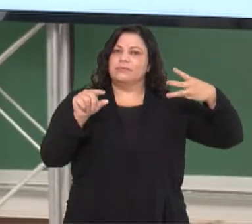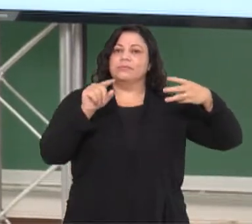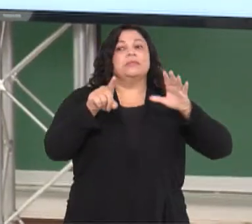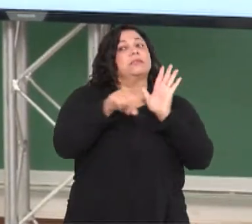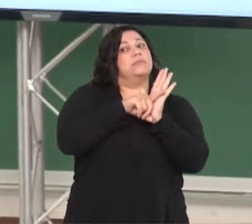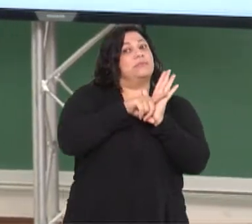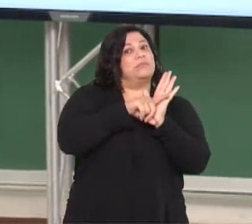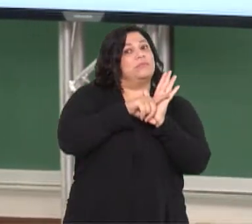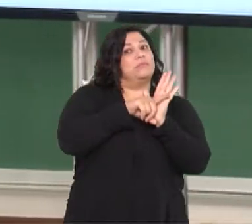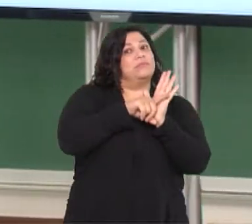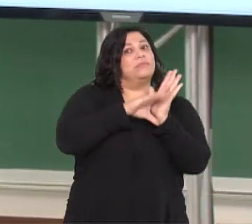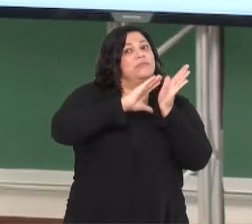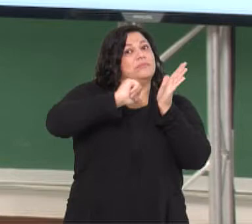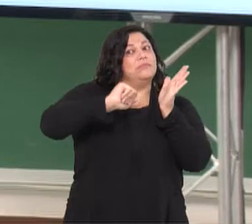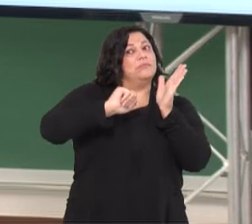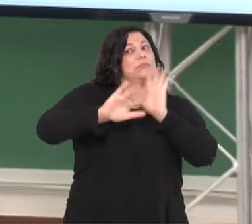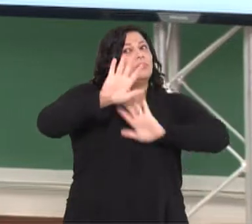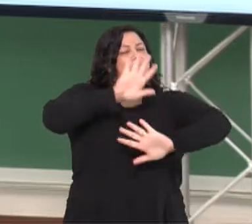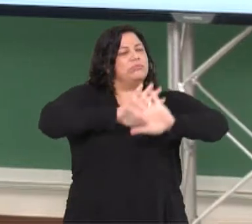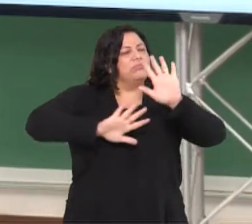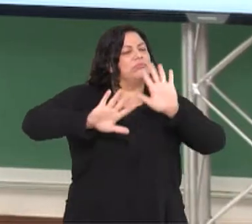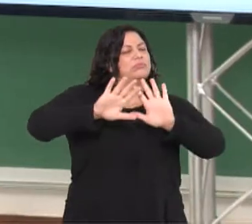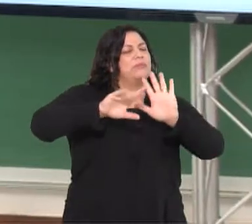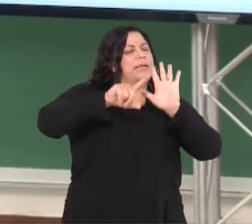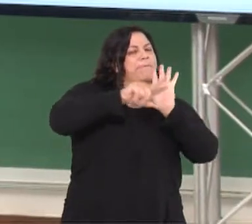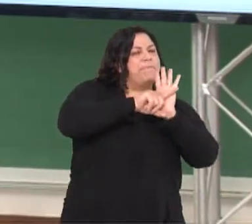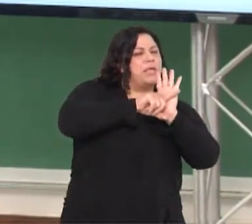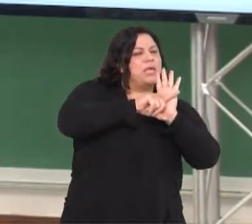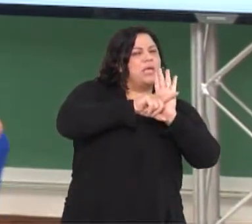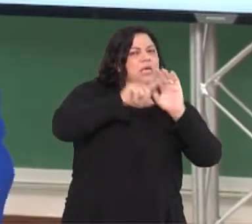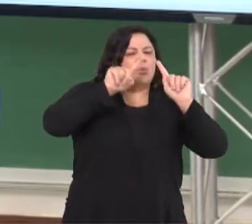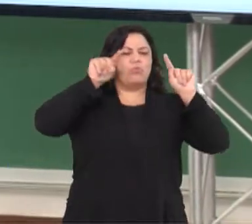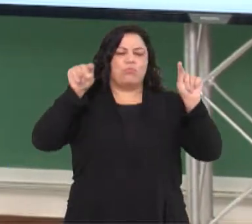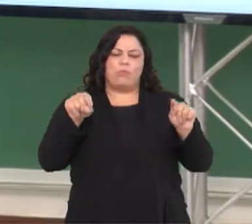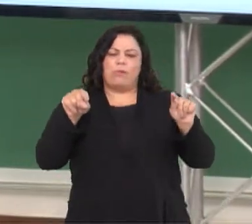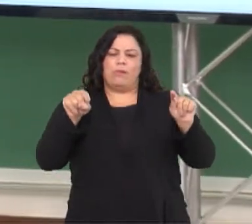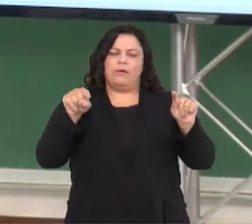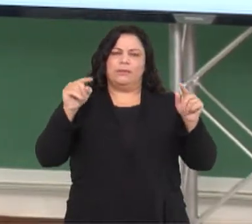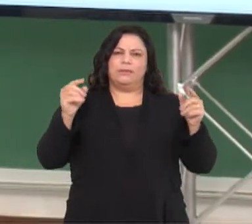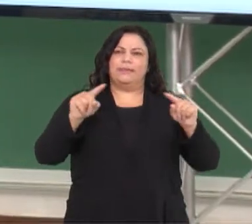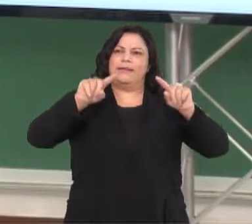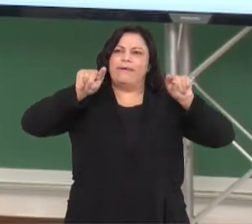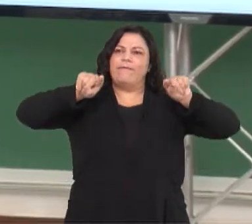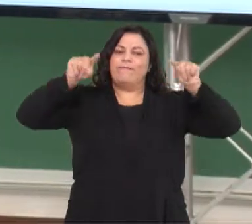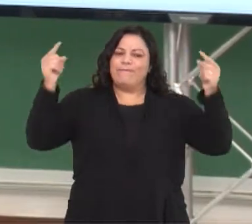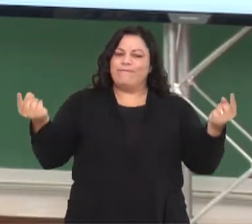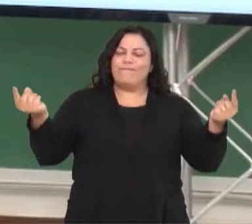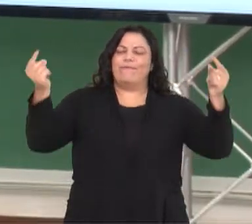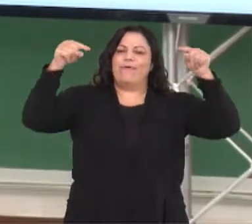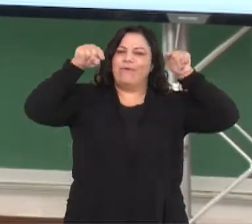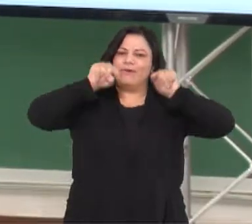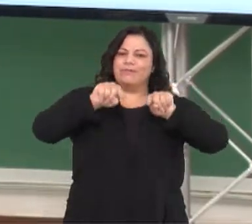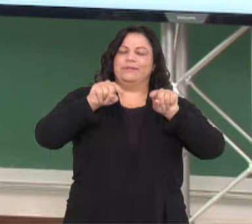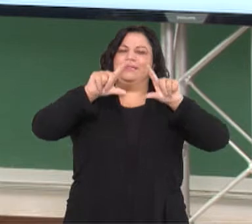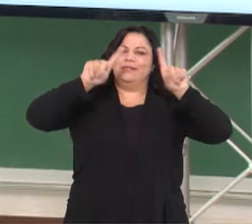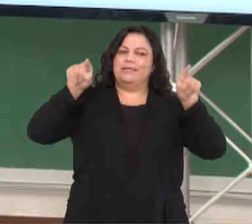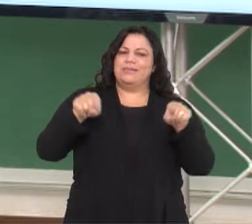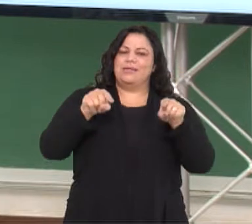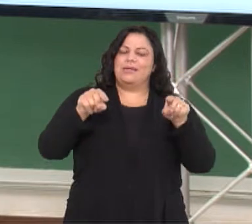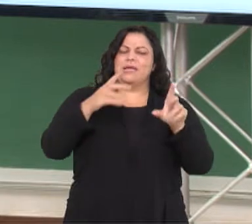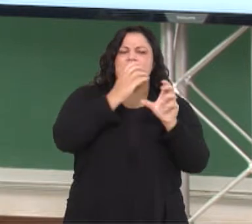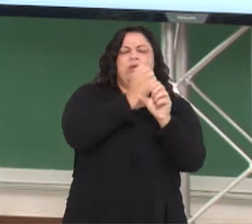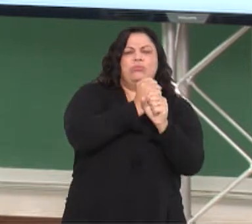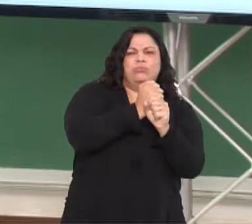Cuidado com o sinal. Menos fora, menos dentro. Subtrair algo negativo, eu somo. Somei algo